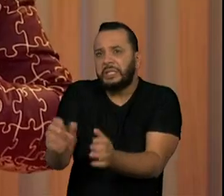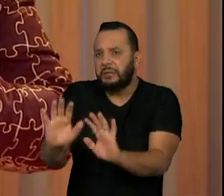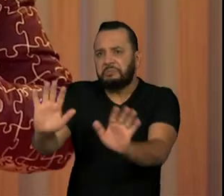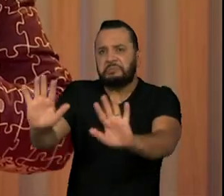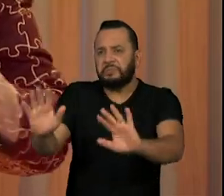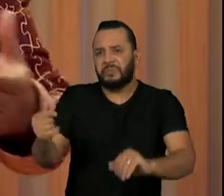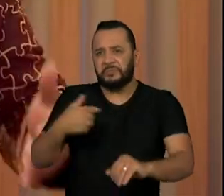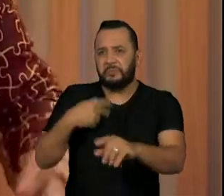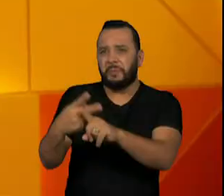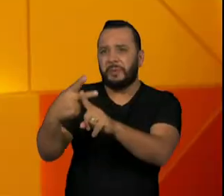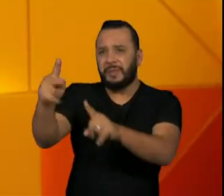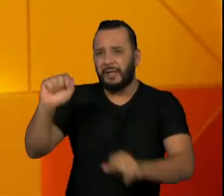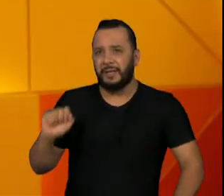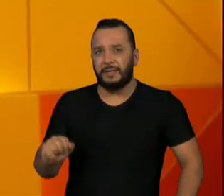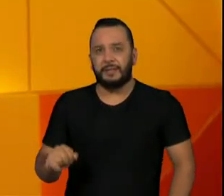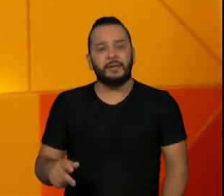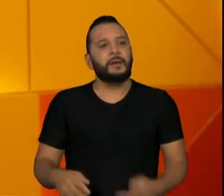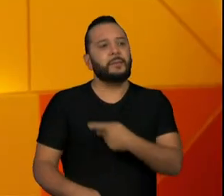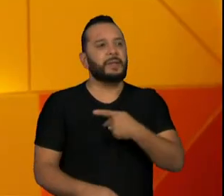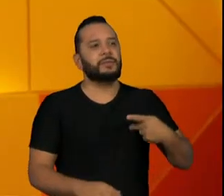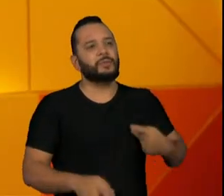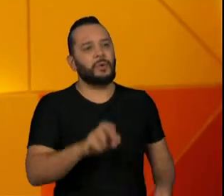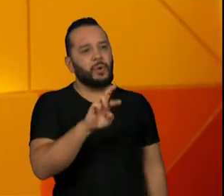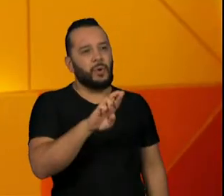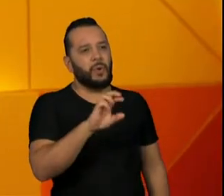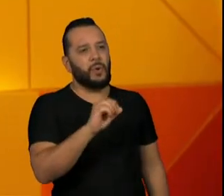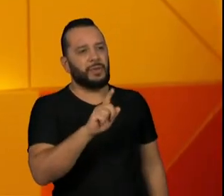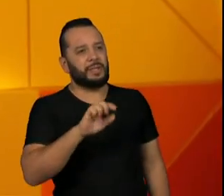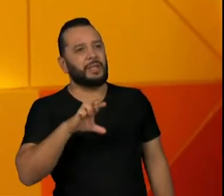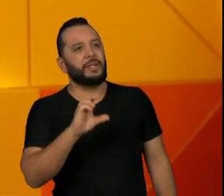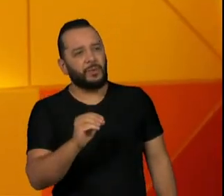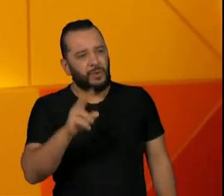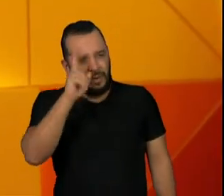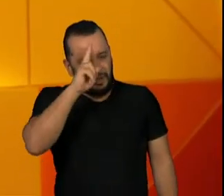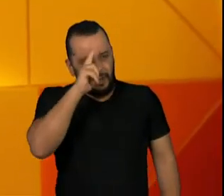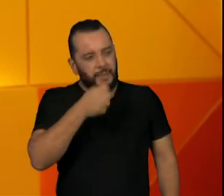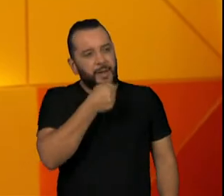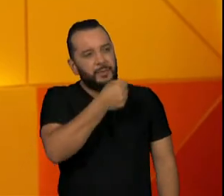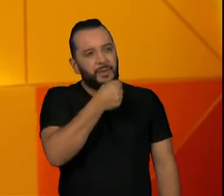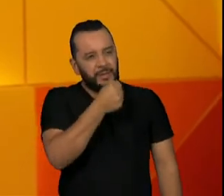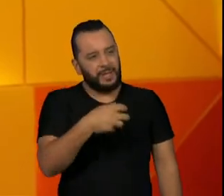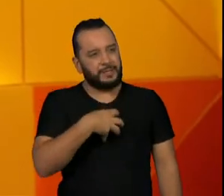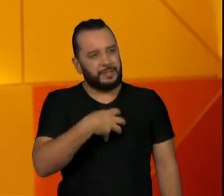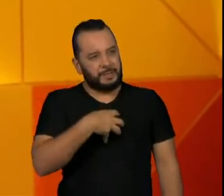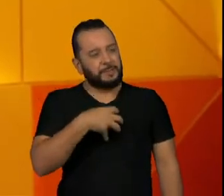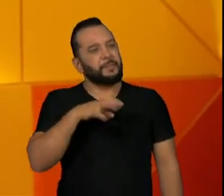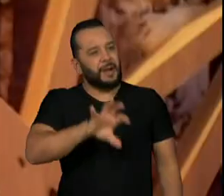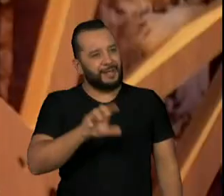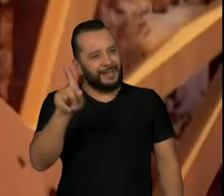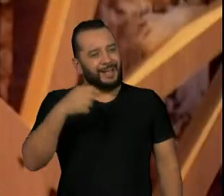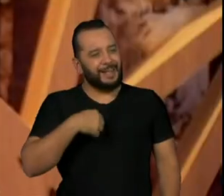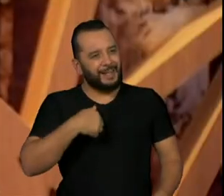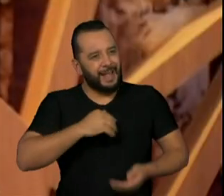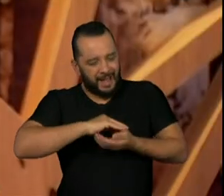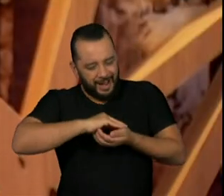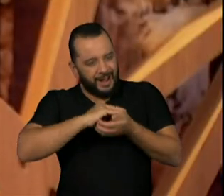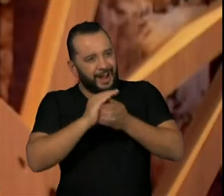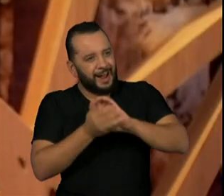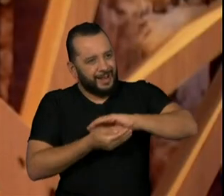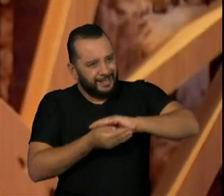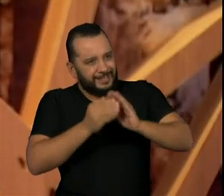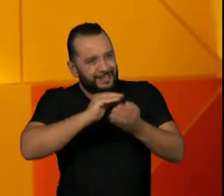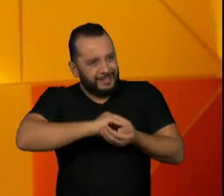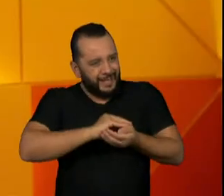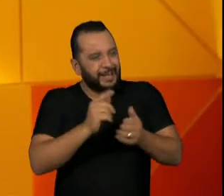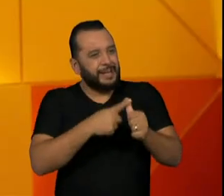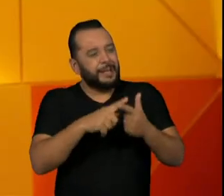fé. Sua região. Pastor Rodrigo, eu queria voltar naquela nossa reportagem lá de Salvador, do acarajé, da Bahia, do bolinho de